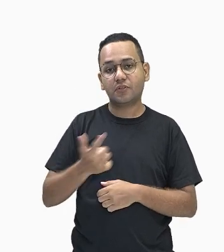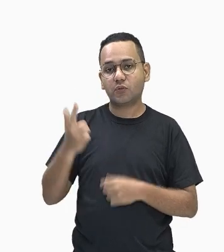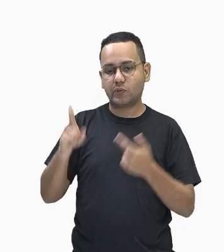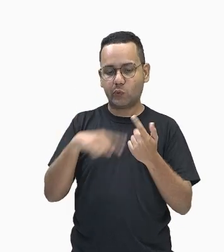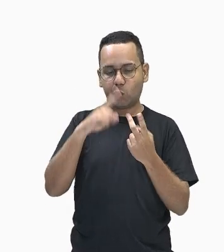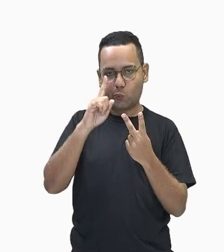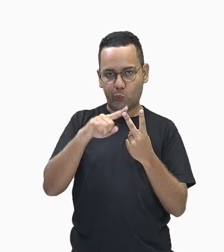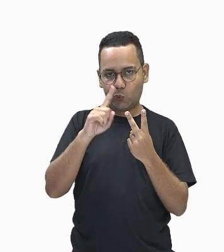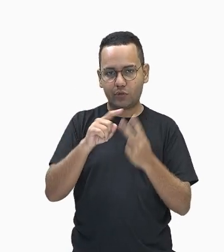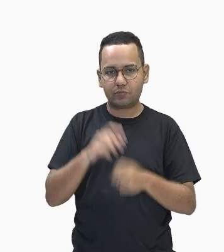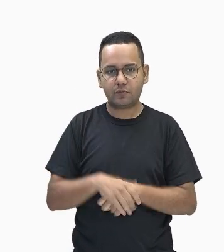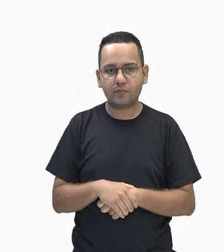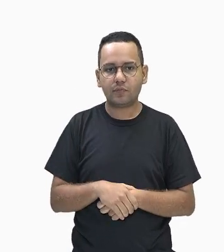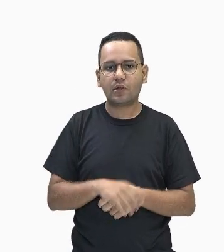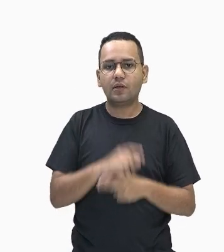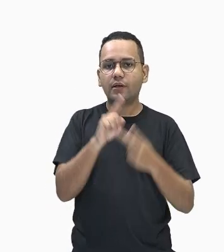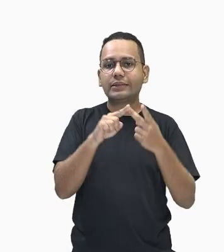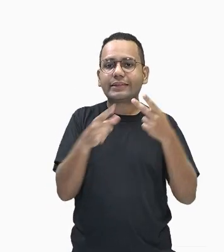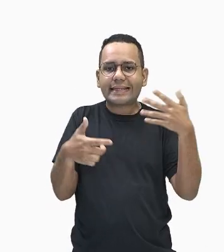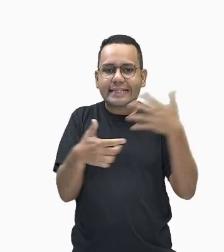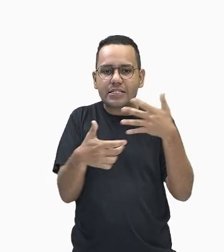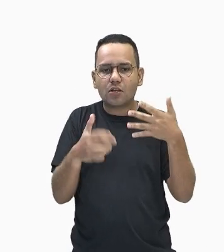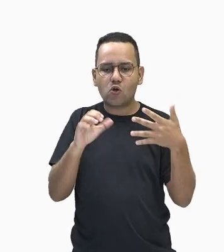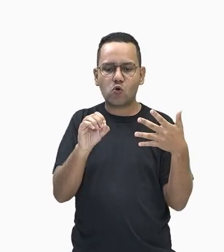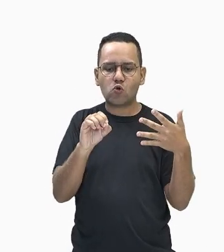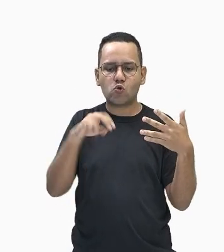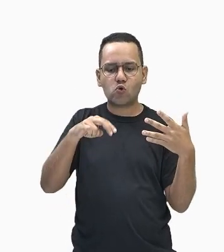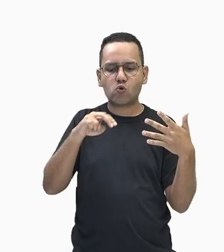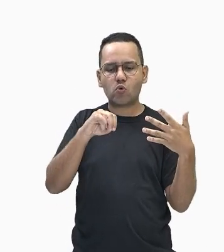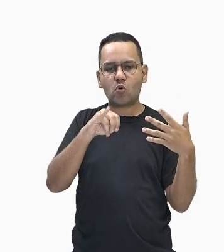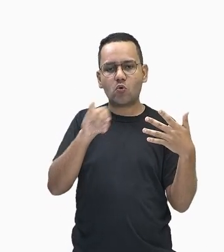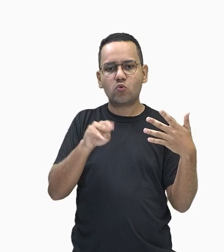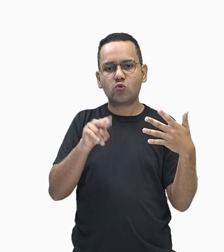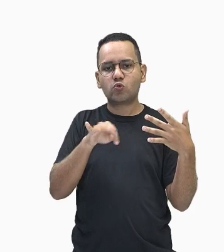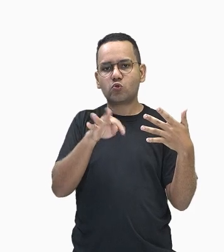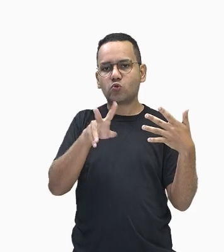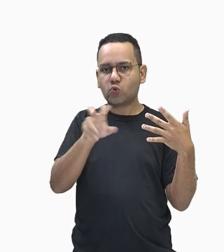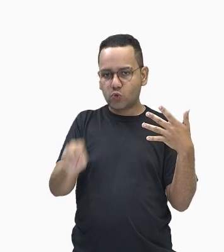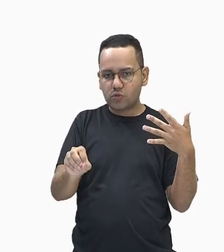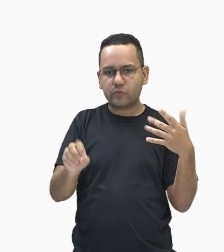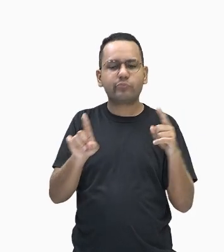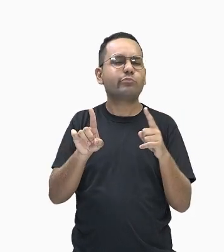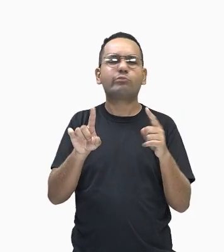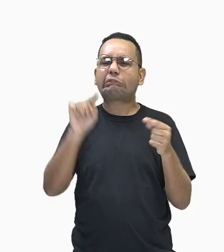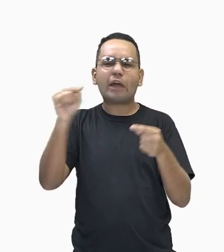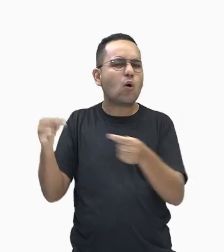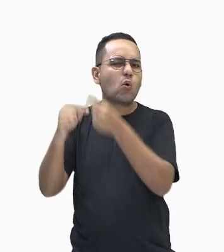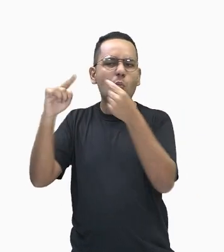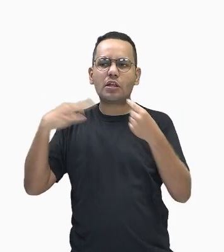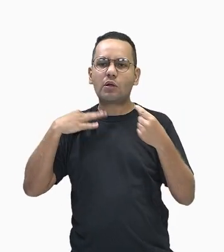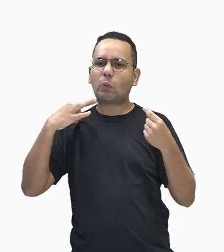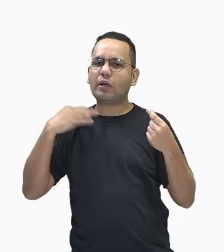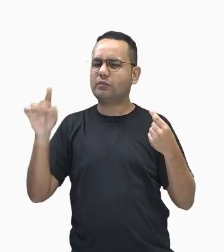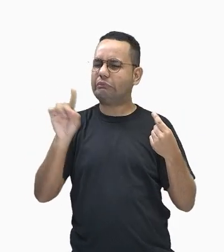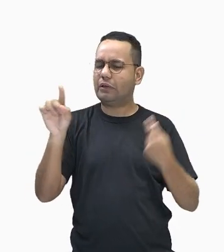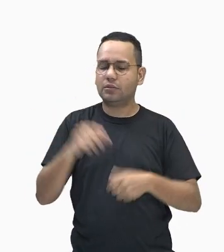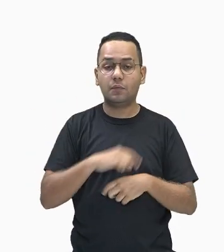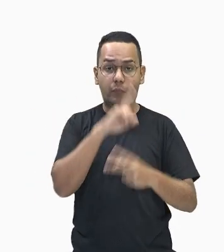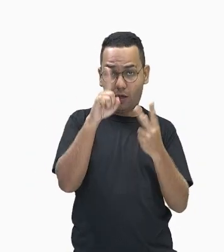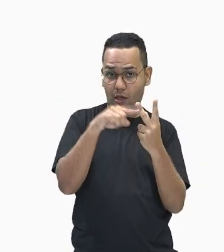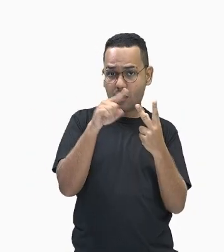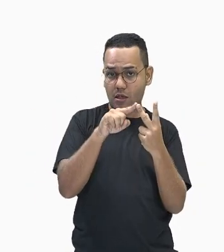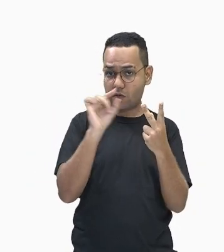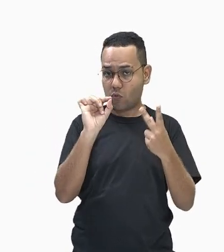o tecido conjuntivo. Bom? Novamente, não tem a ver com tecido de pano. Tá? O tecido